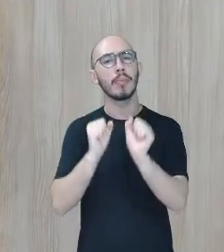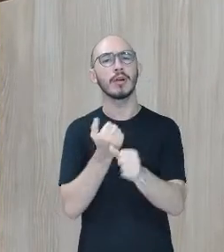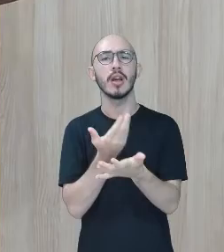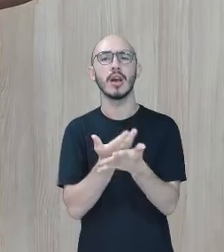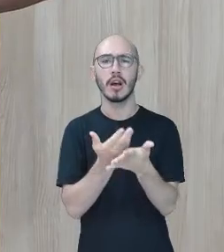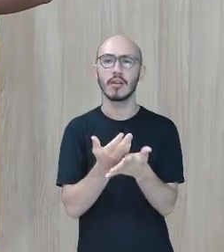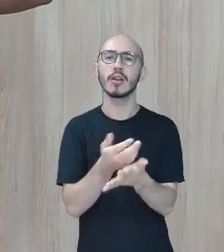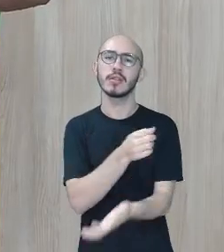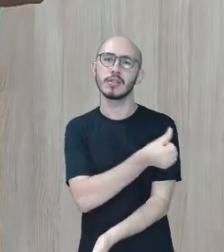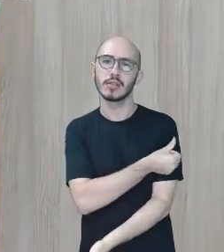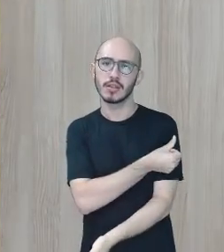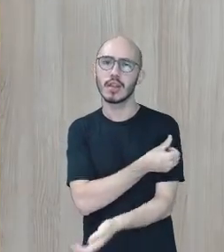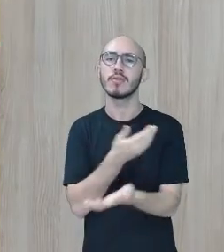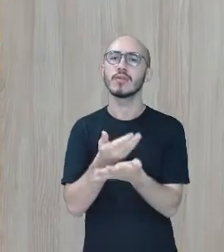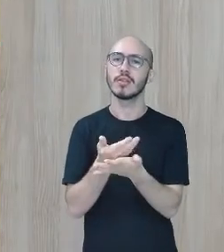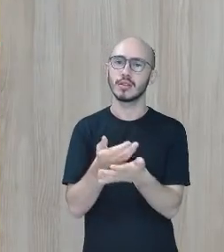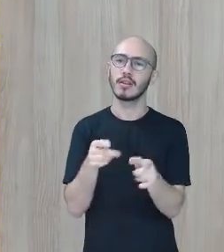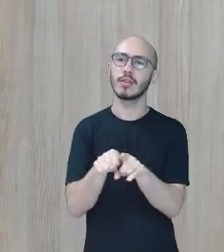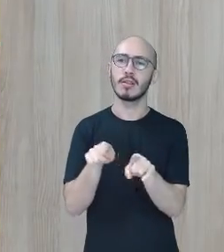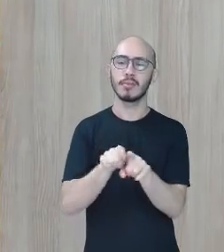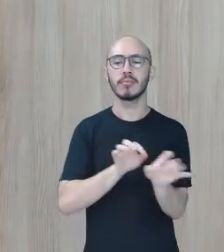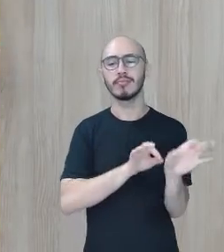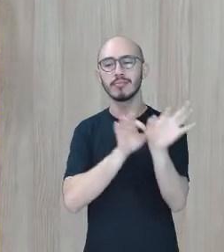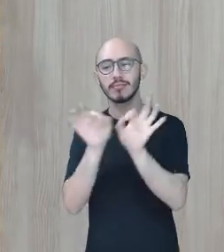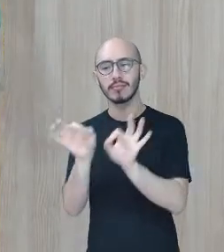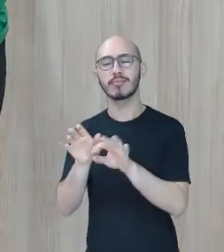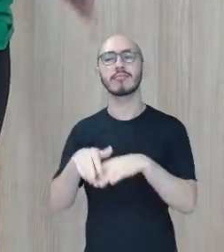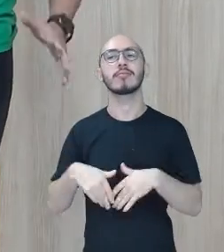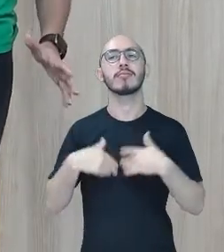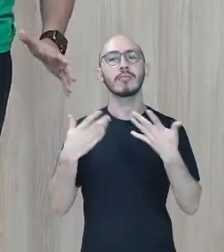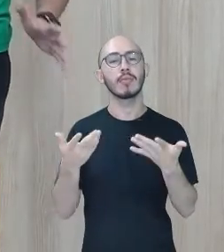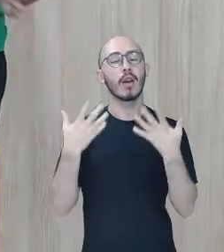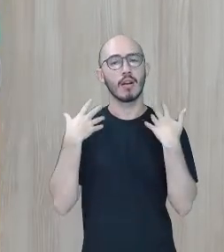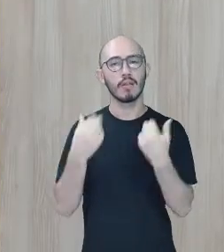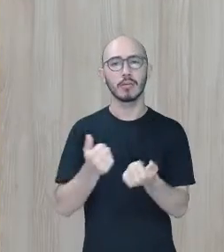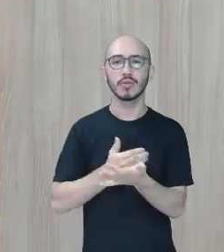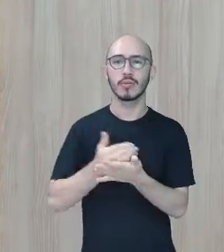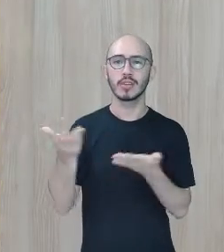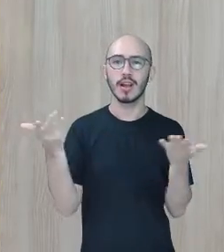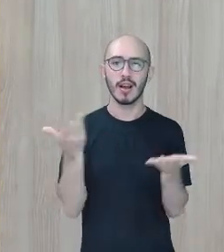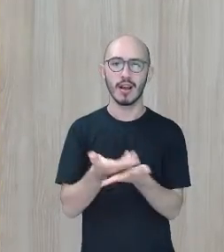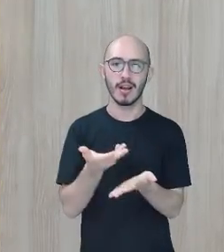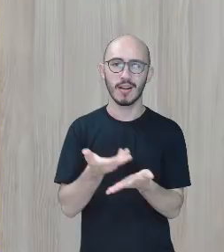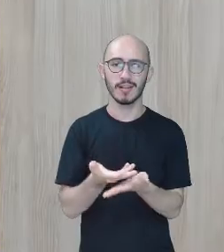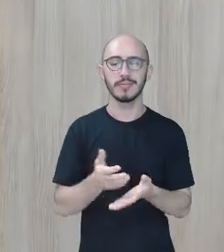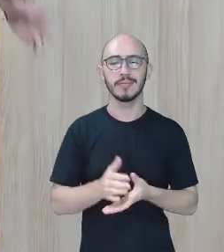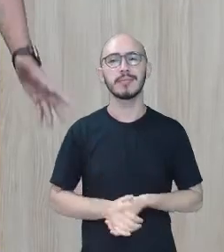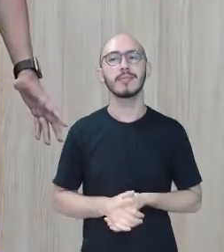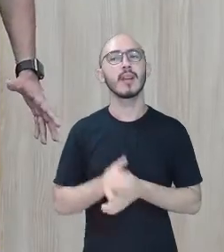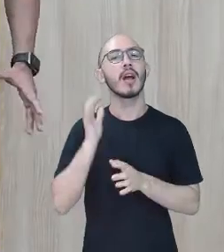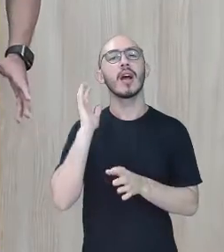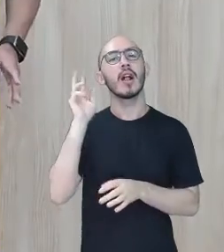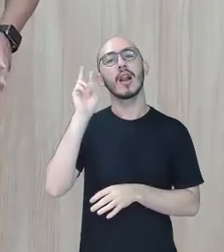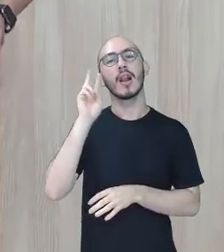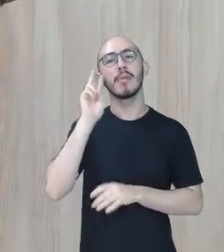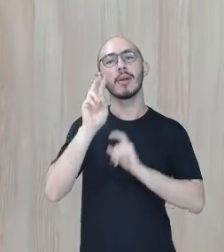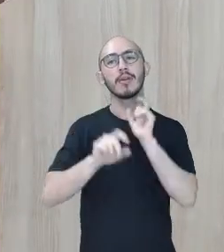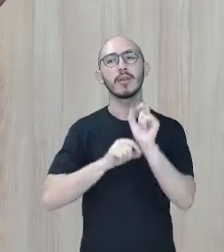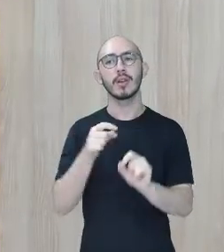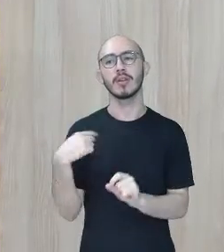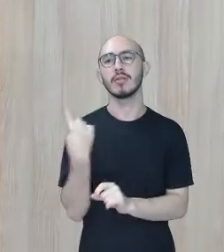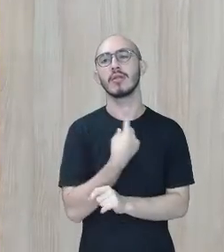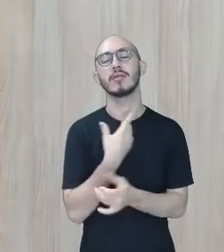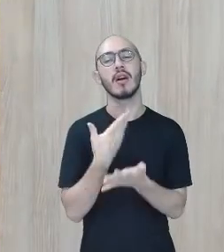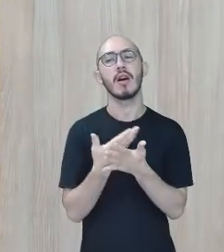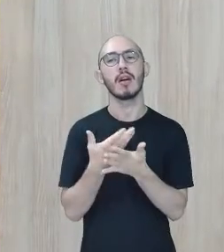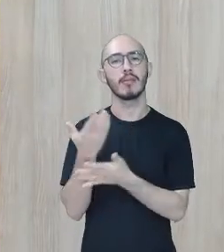também, certo? Então, recados dados, vamos embora começar a nossa aula, relembrando aí o que foi